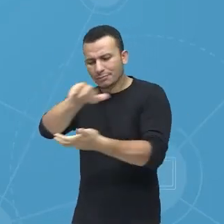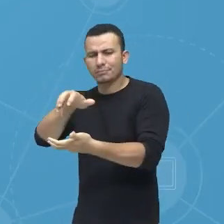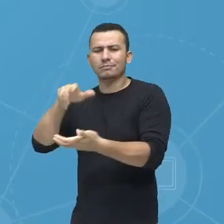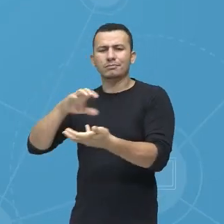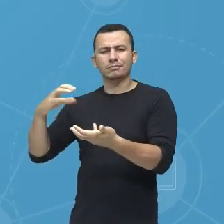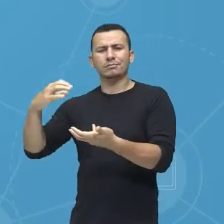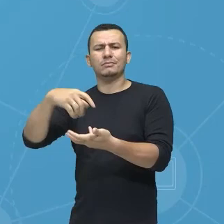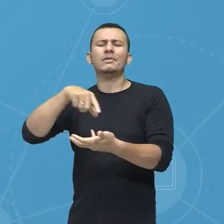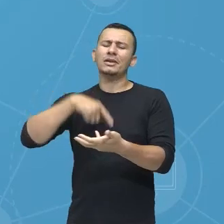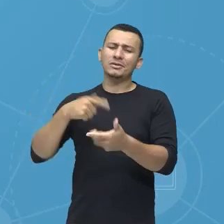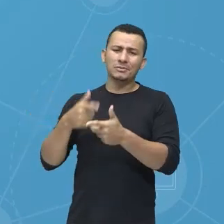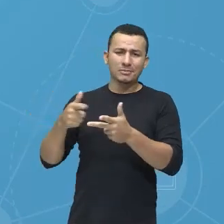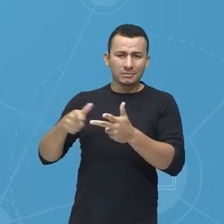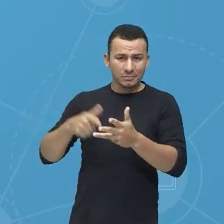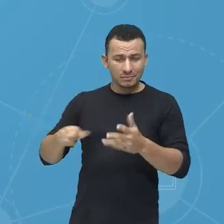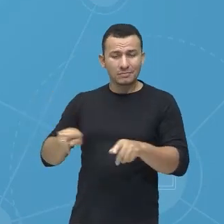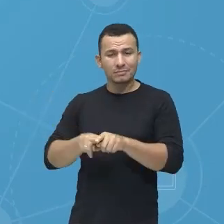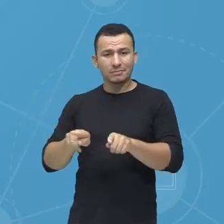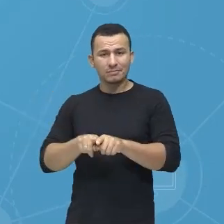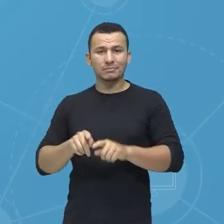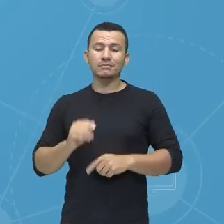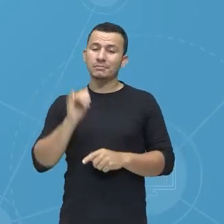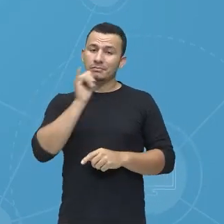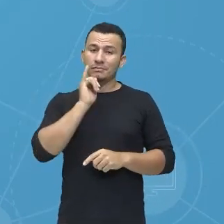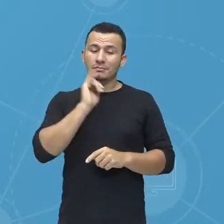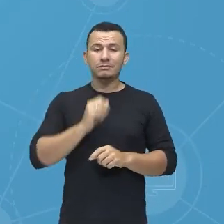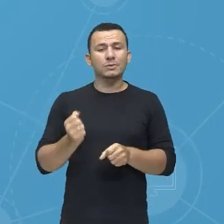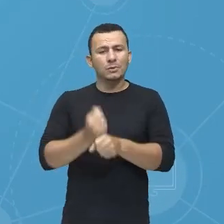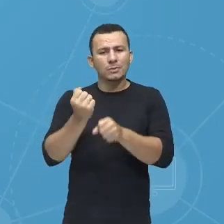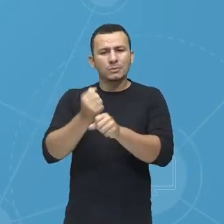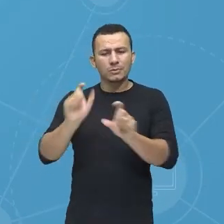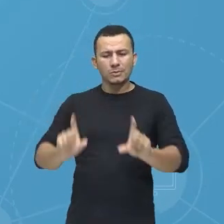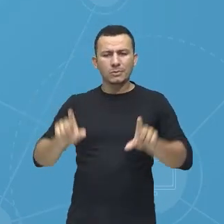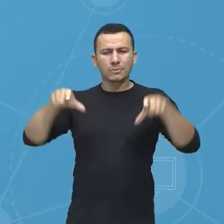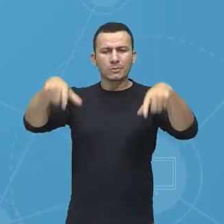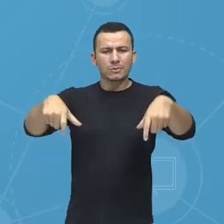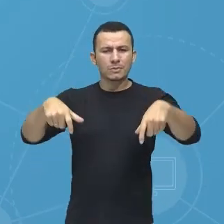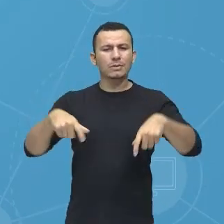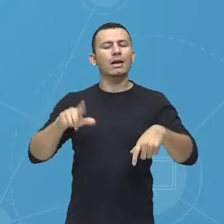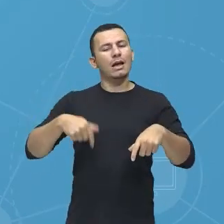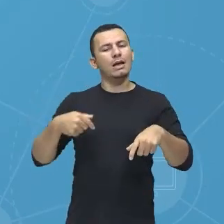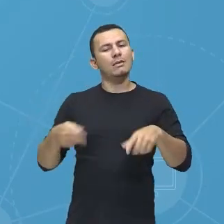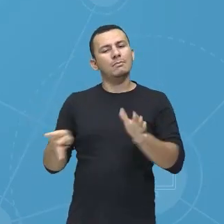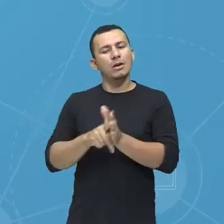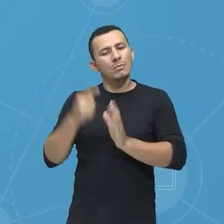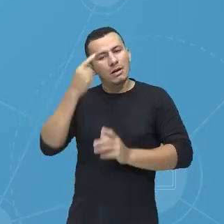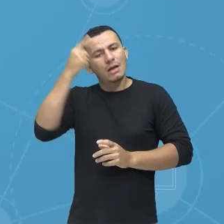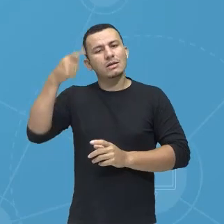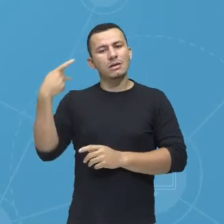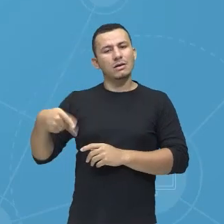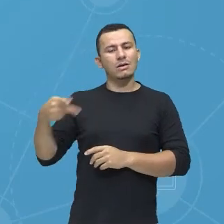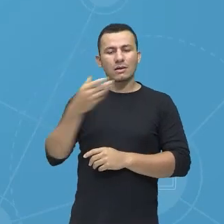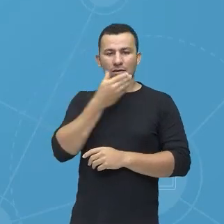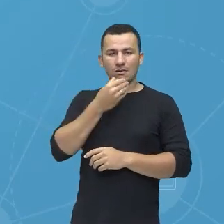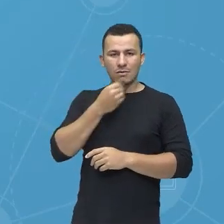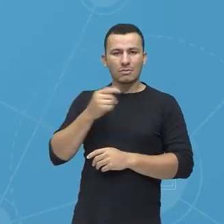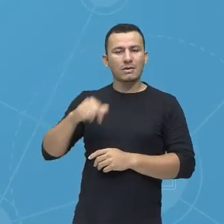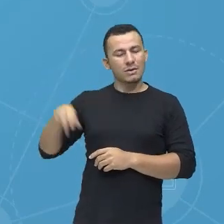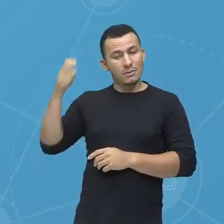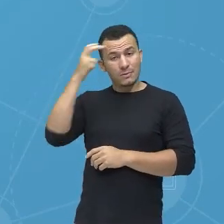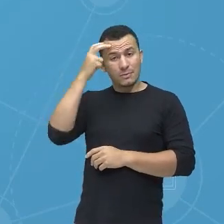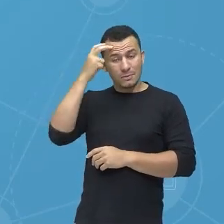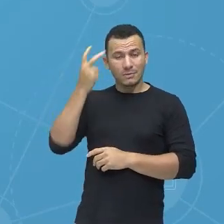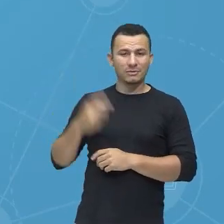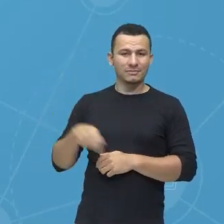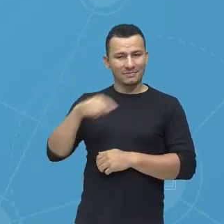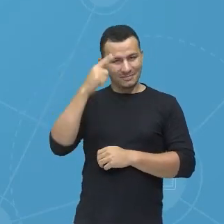problemas geográficos. Quando fazemos uma ponte, isto é cultura, é criação humana. Deu para vocês entenderem? Então, vamos